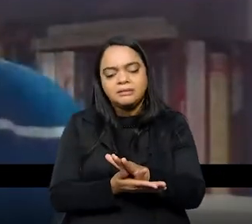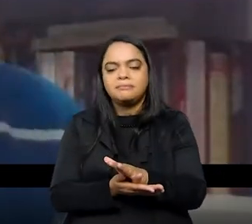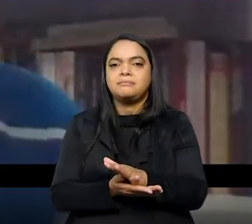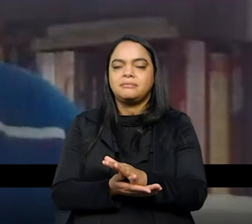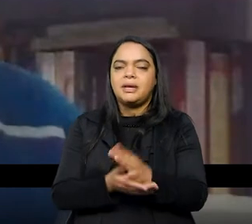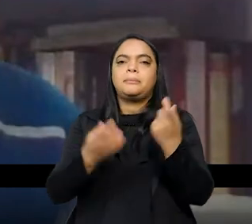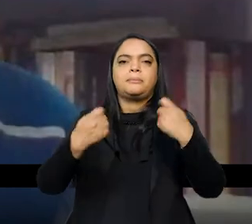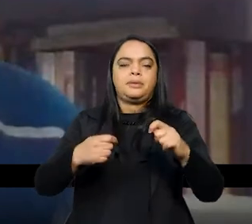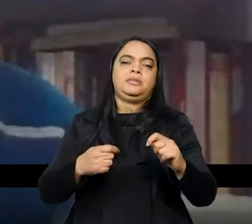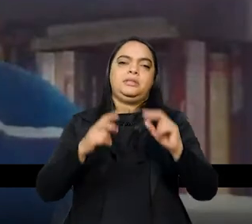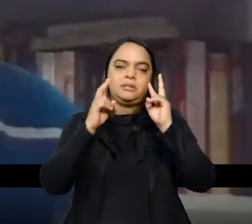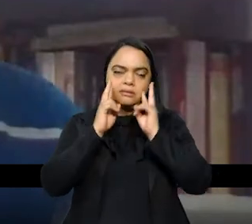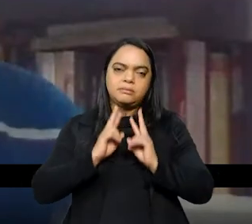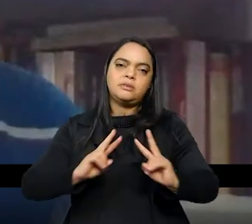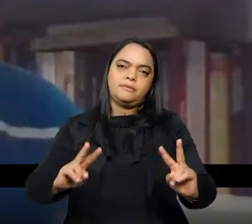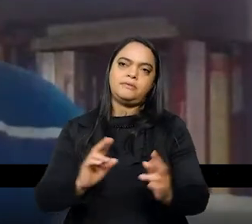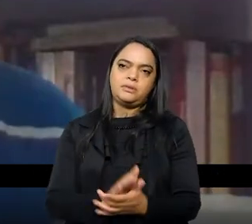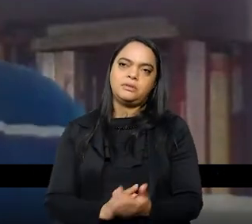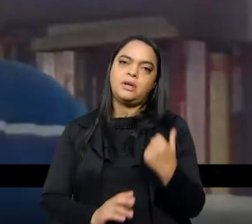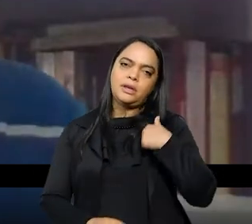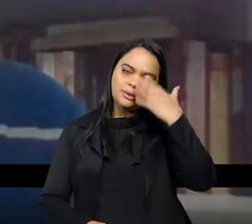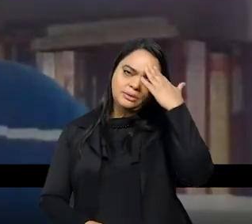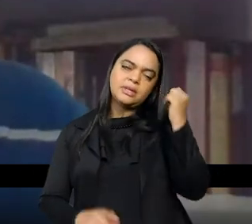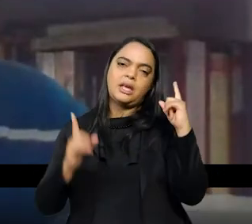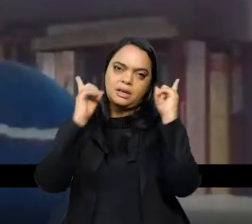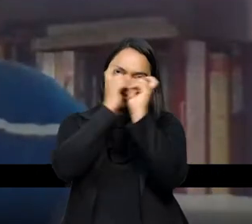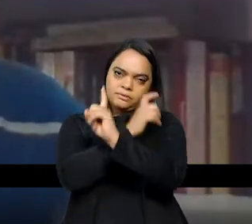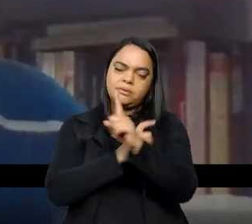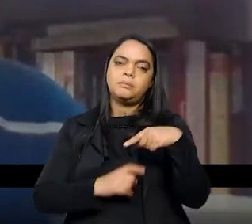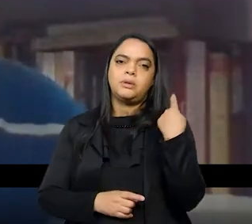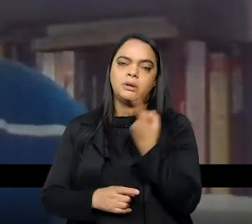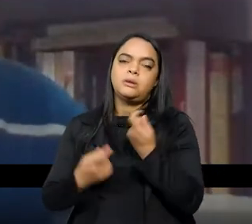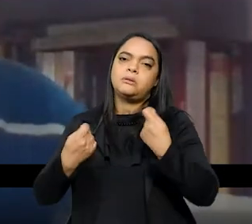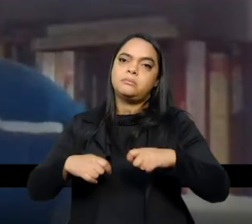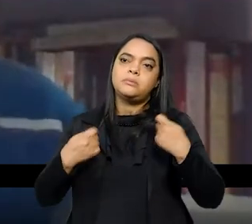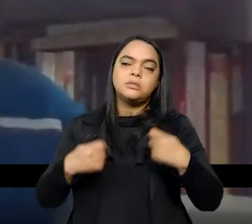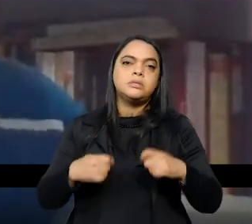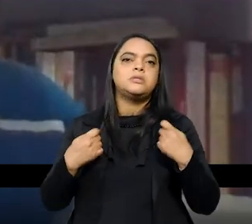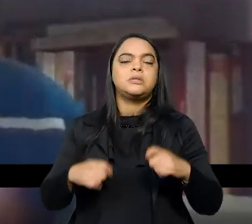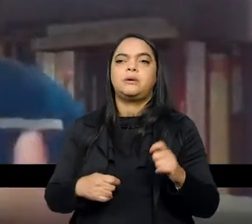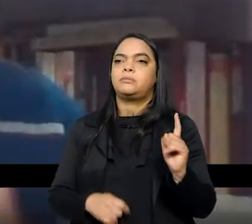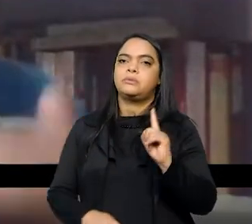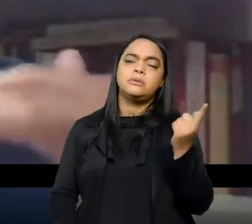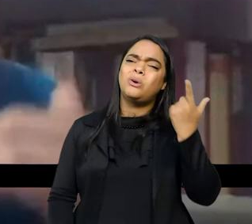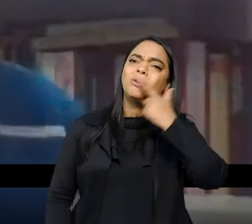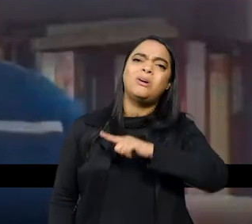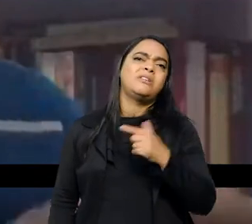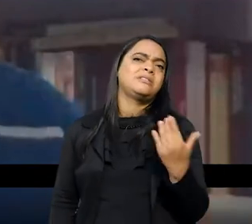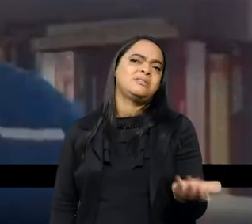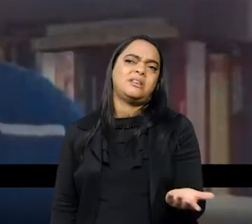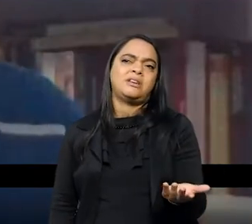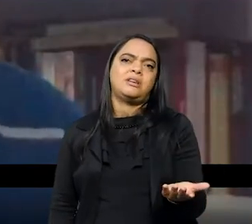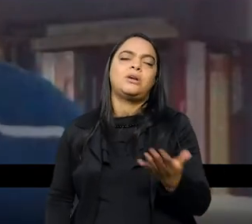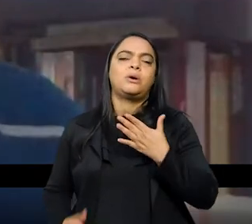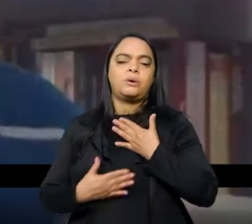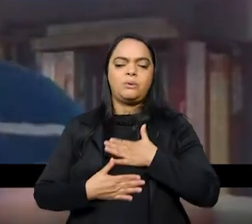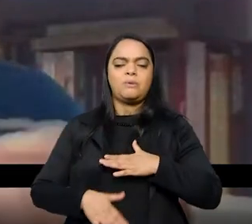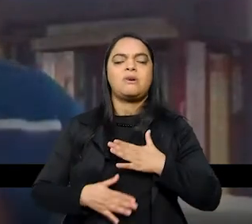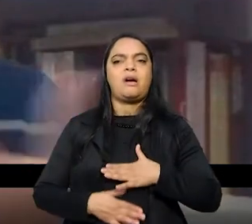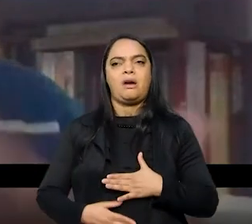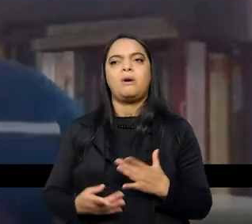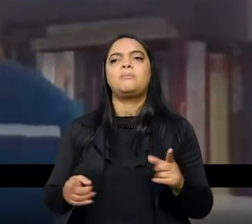vista. Eu sei que é difícil, mas a gente não consegue. Né? Eu acho que com calma também é outra questão de